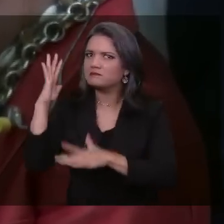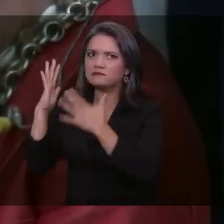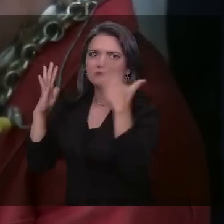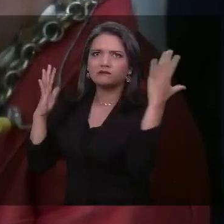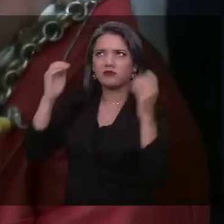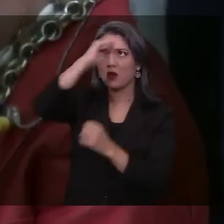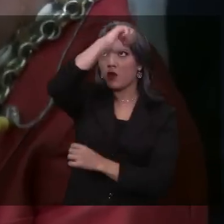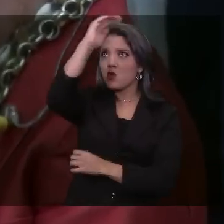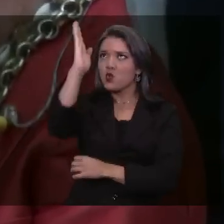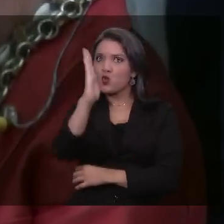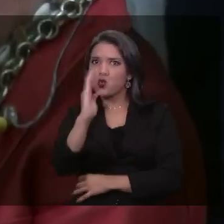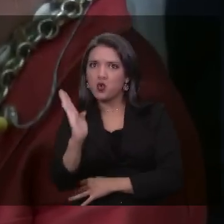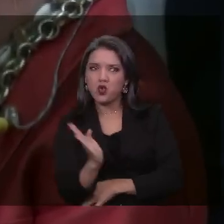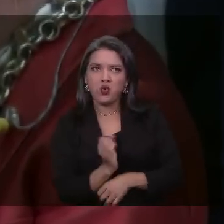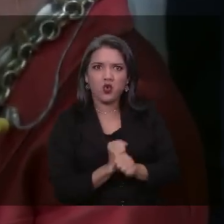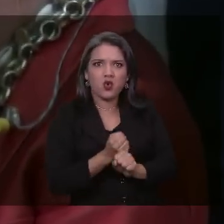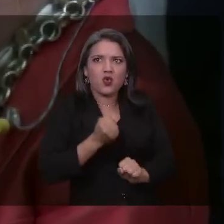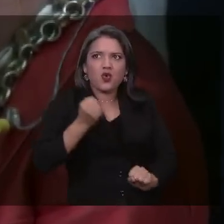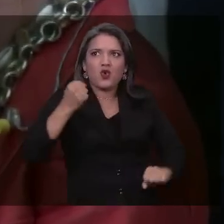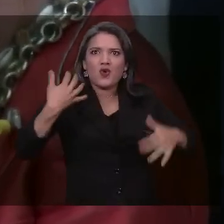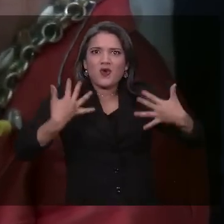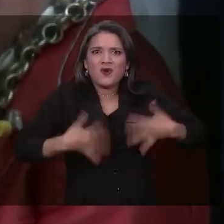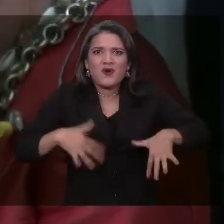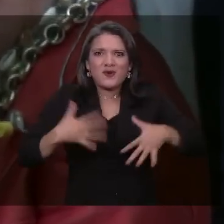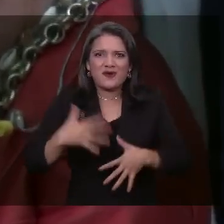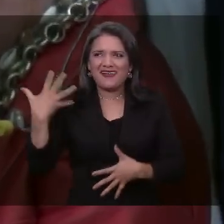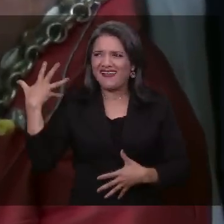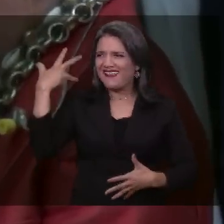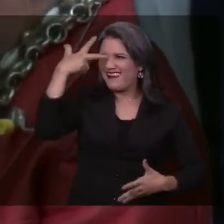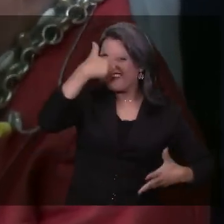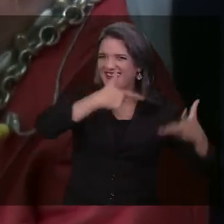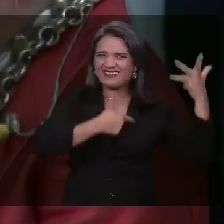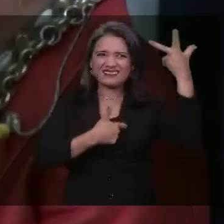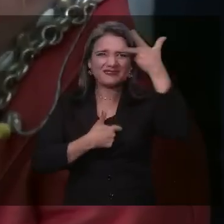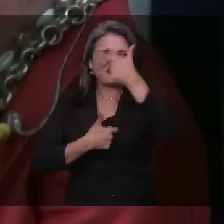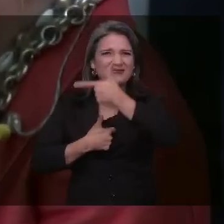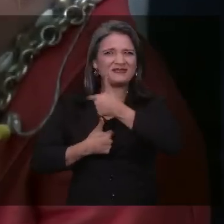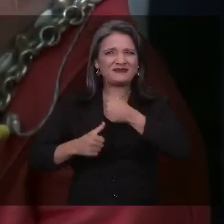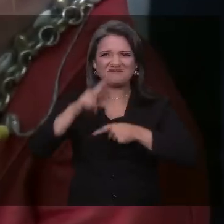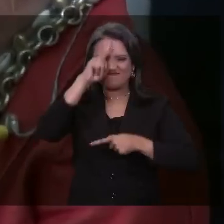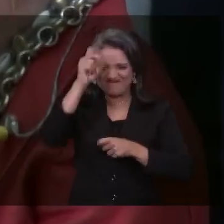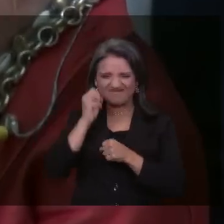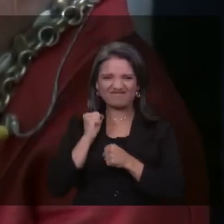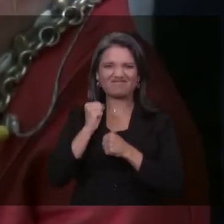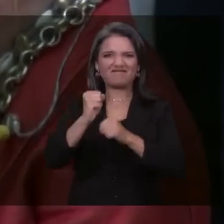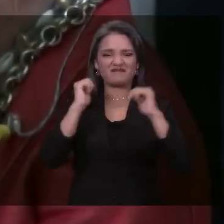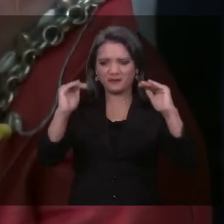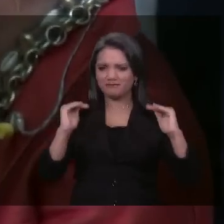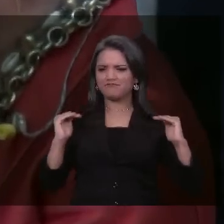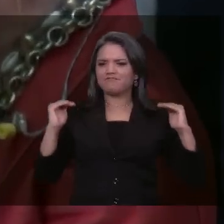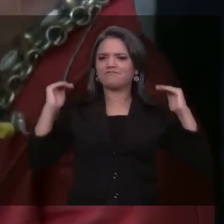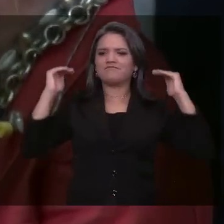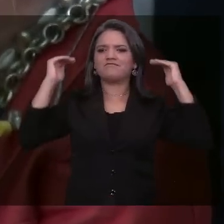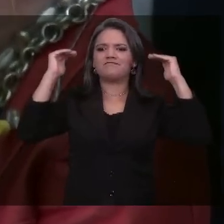gigante pela própria natureza. És belo, és forte,